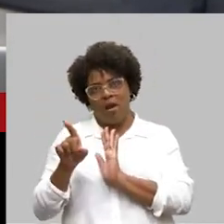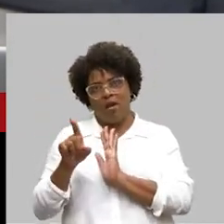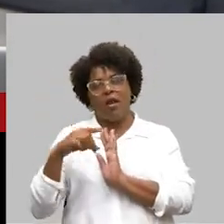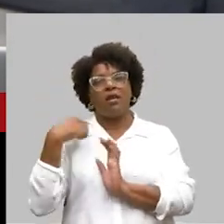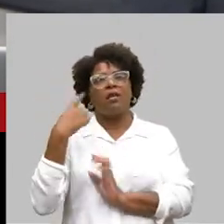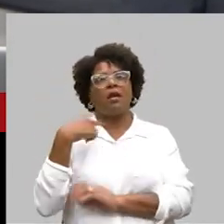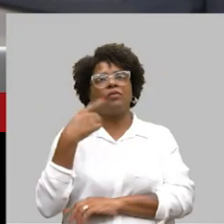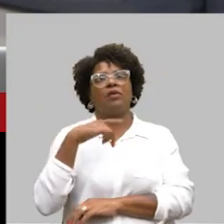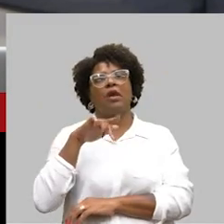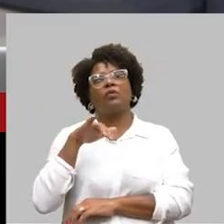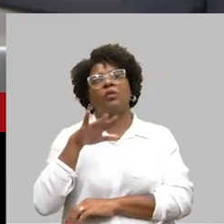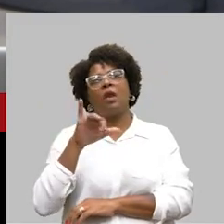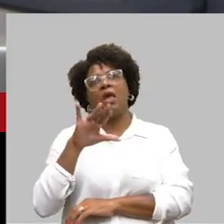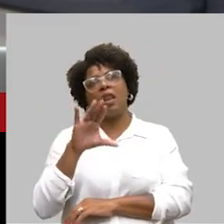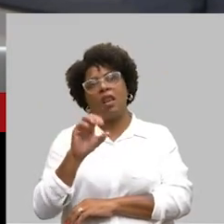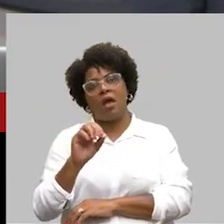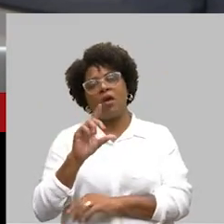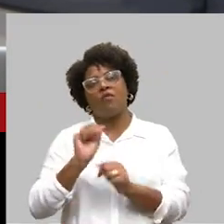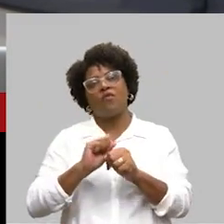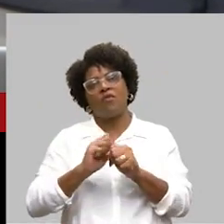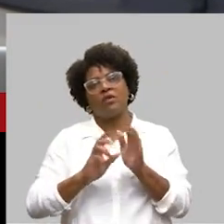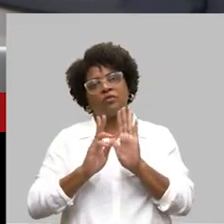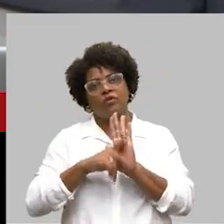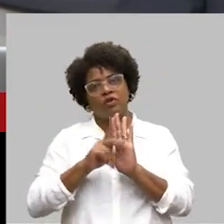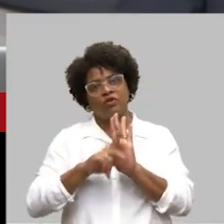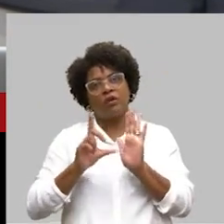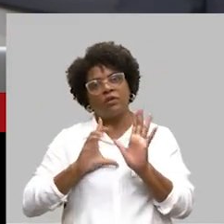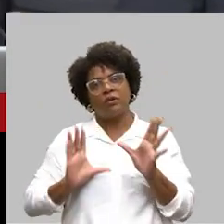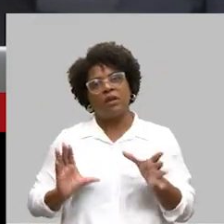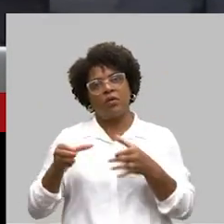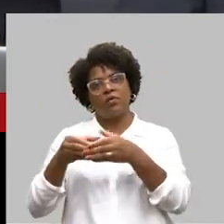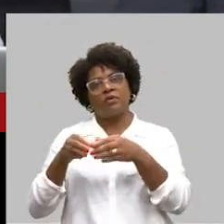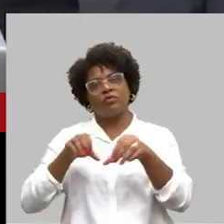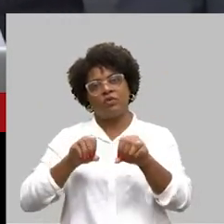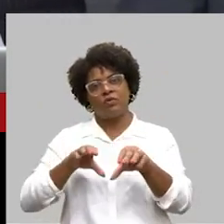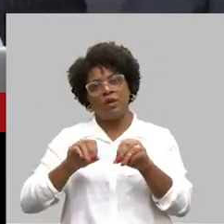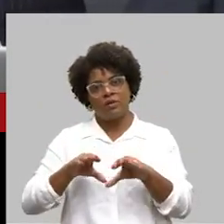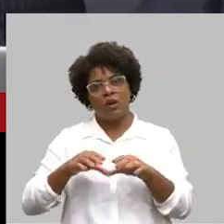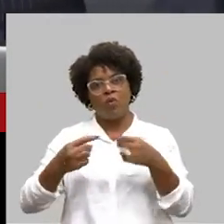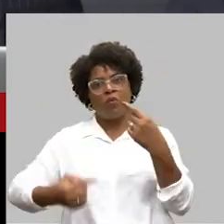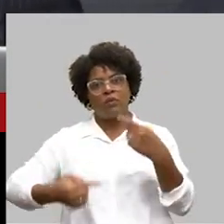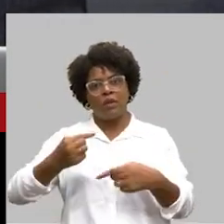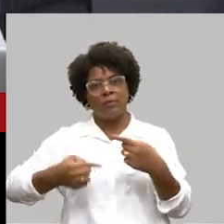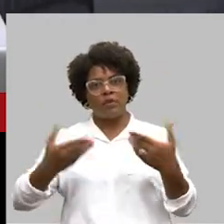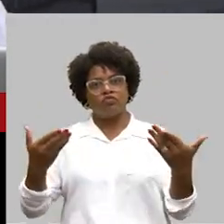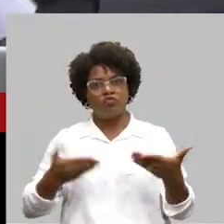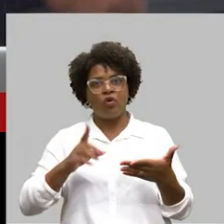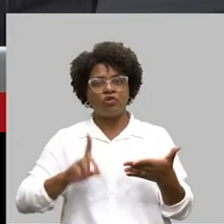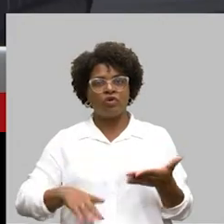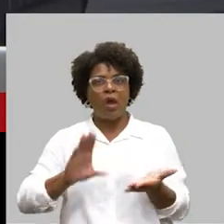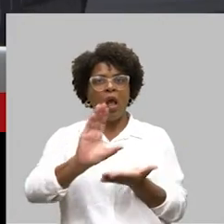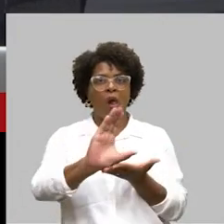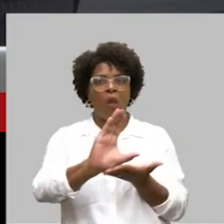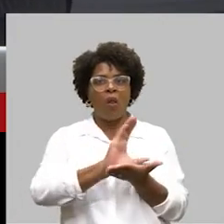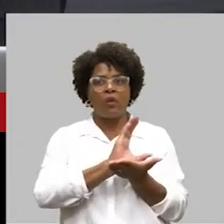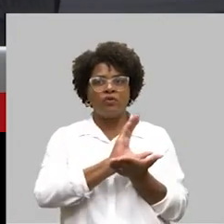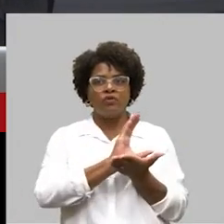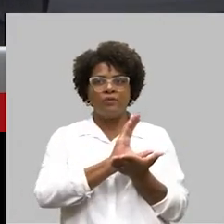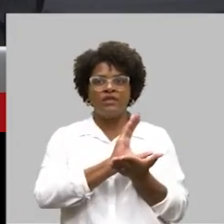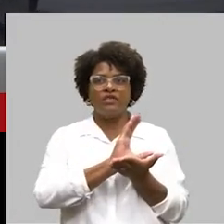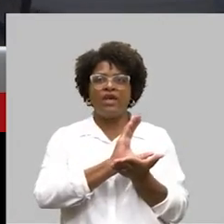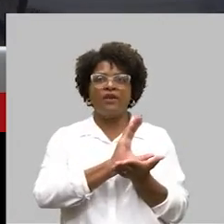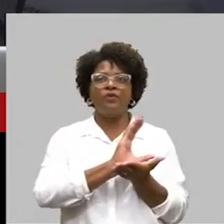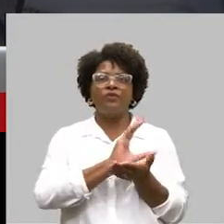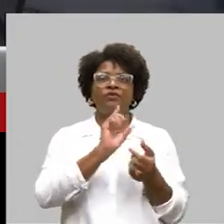está na comissão de educação e aí o debate de hoje será eh o subsídio pra gente fazer o parecer que tá lá na comissão de